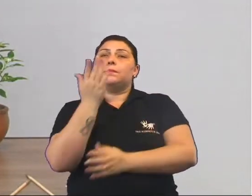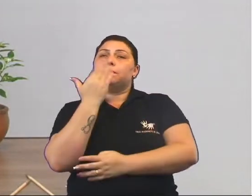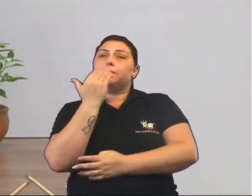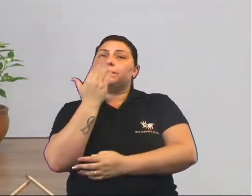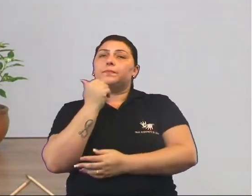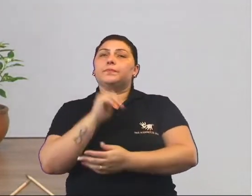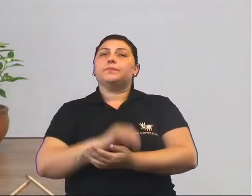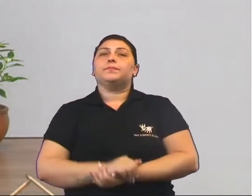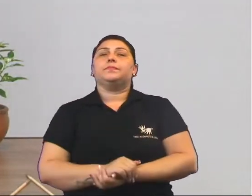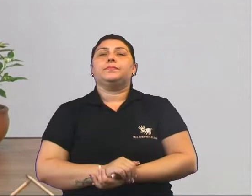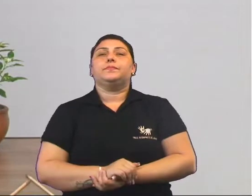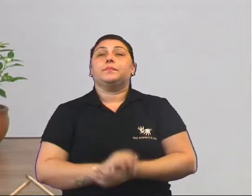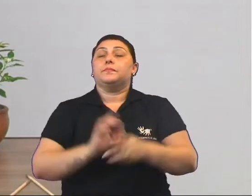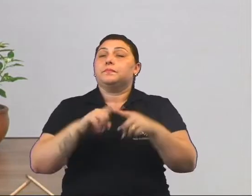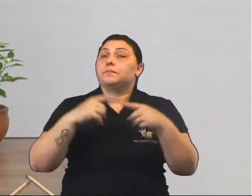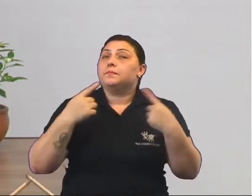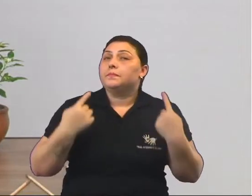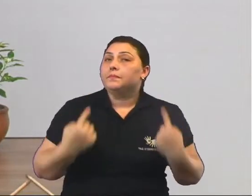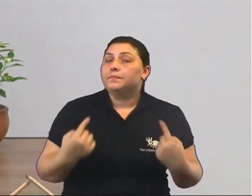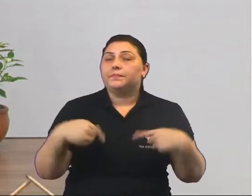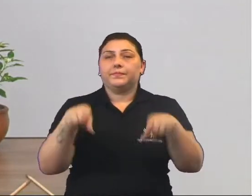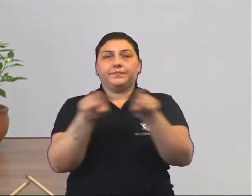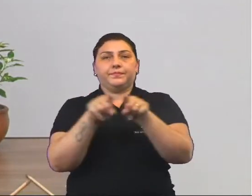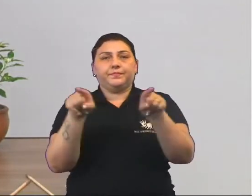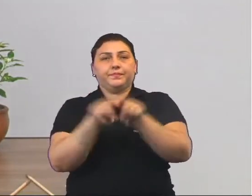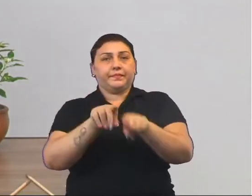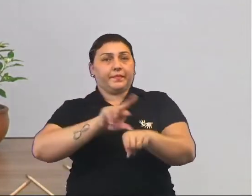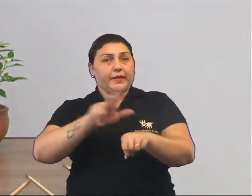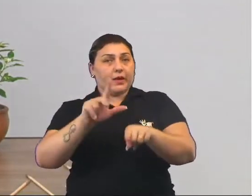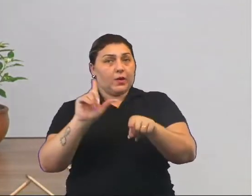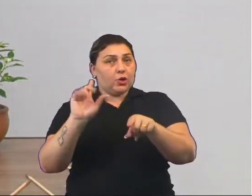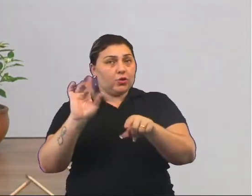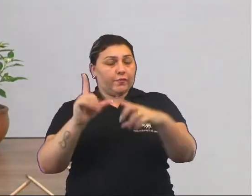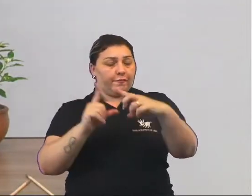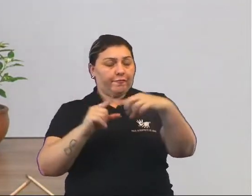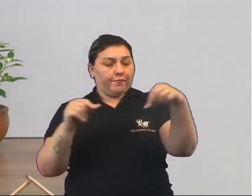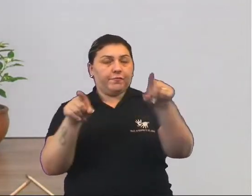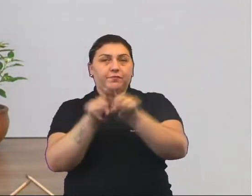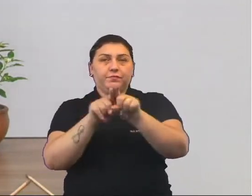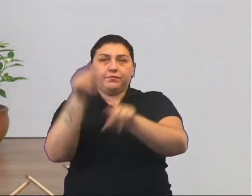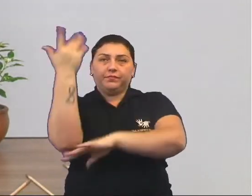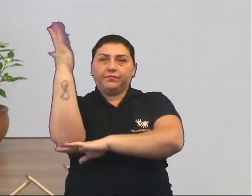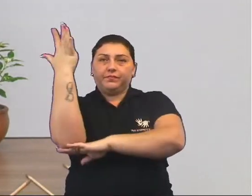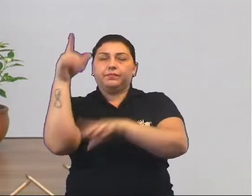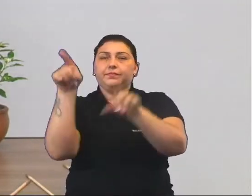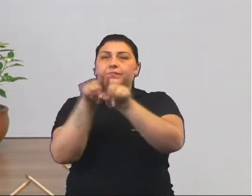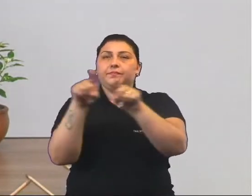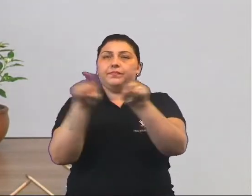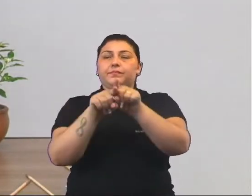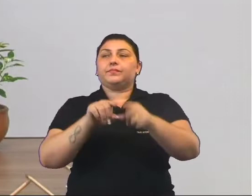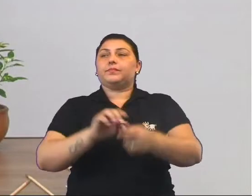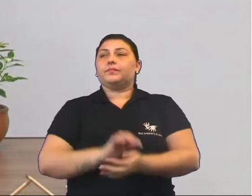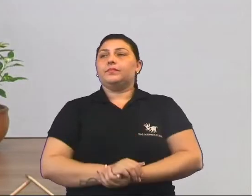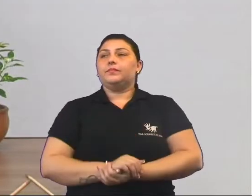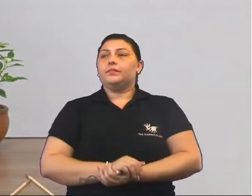alimento. Mas também não é só folhas. As árvores também têm